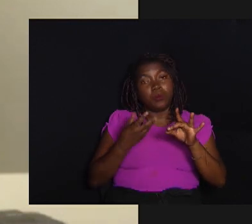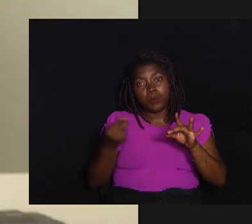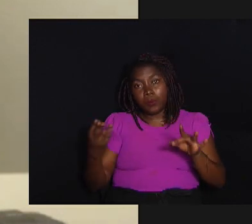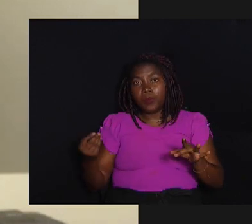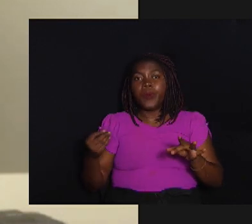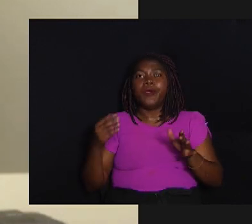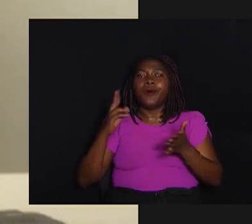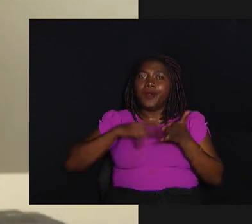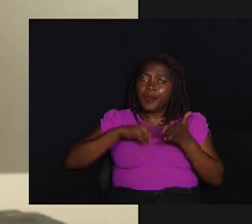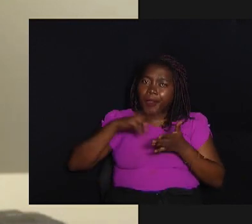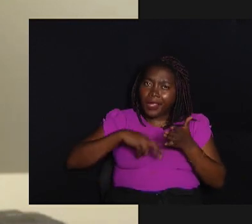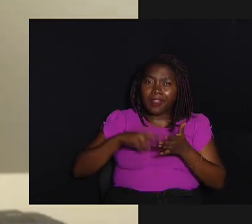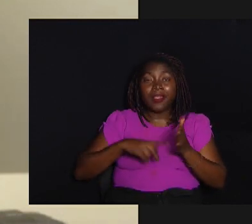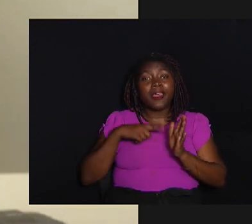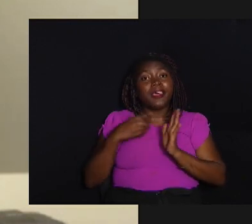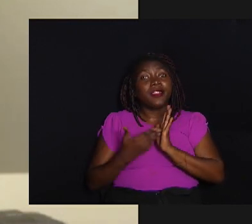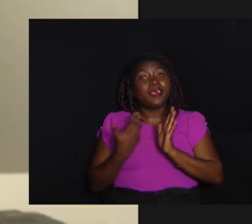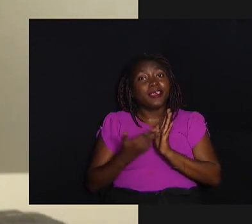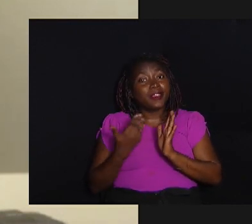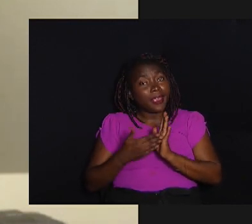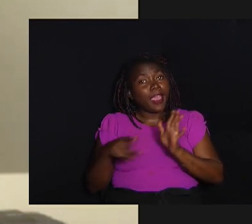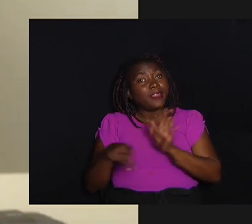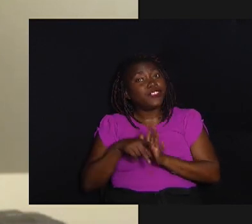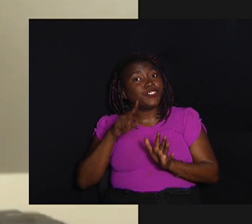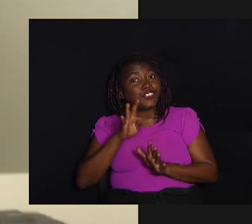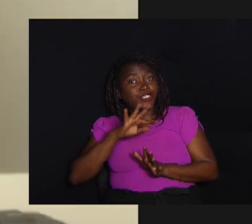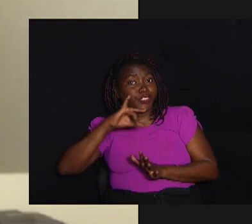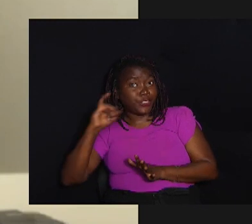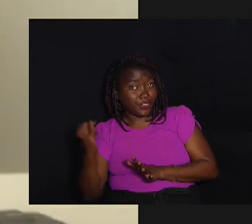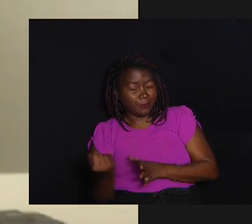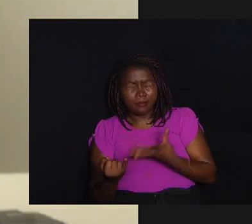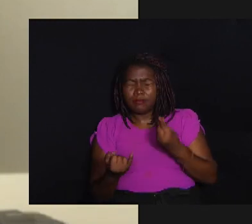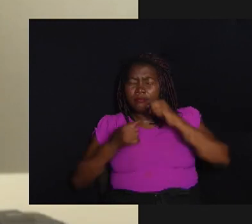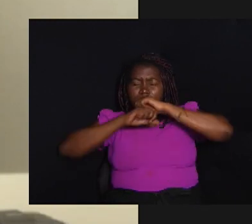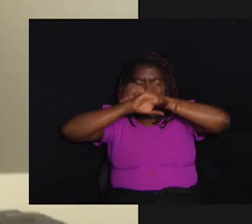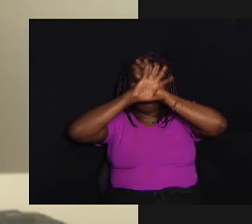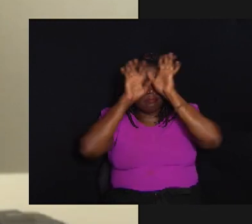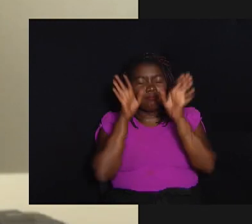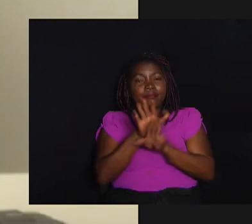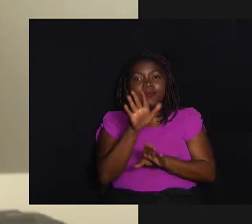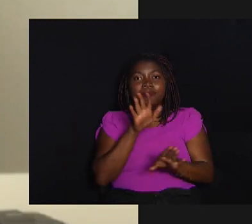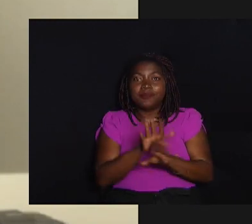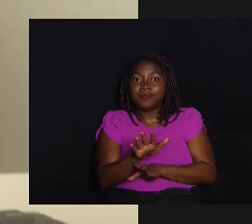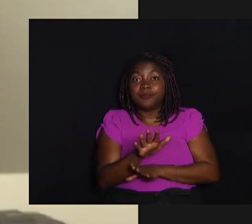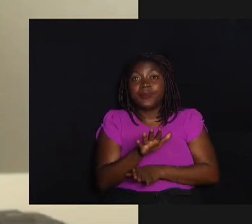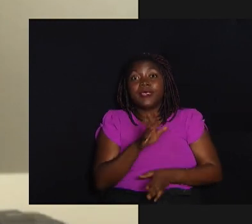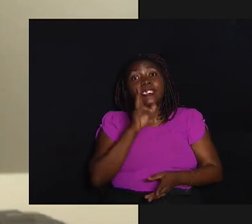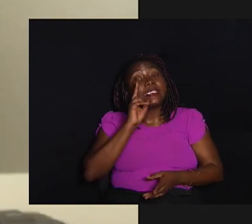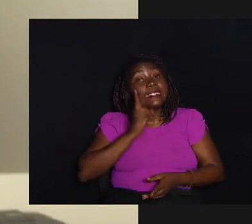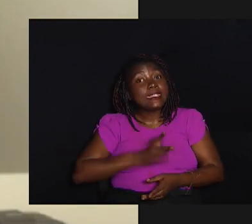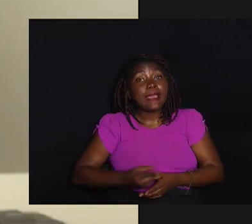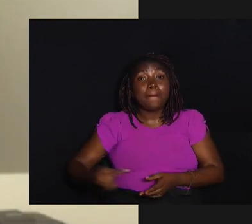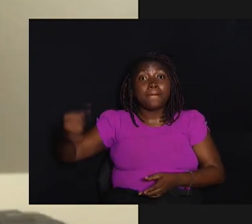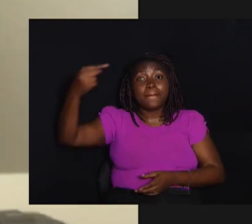Tribunal de Justiça de São Paulo, que eu reforço que ela é muito explicativa, ela é muito orientativa, e sempre colocar em